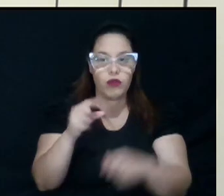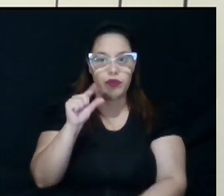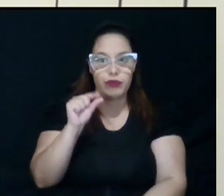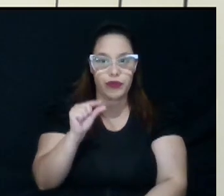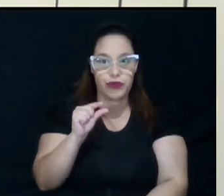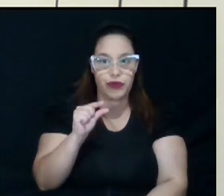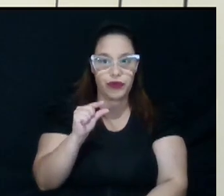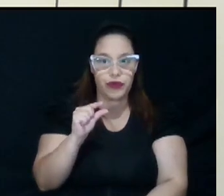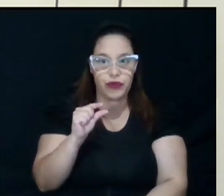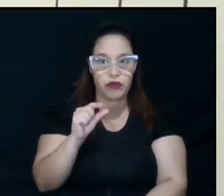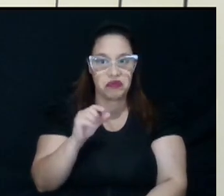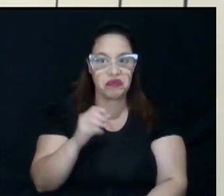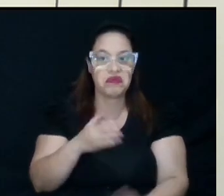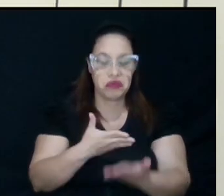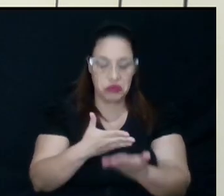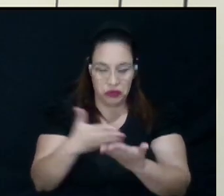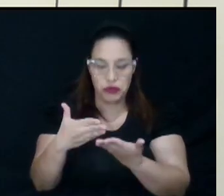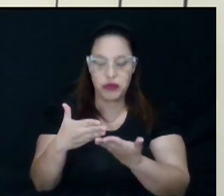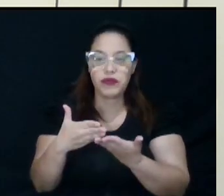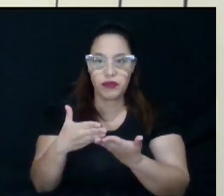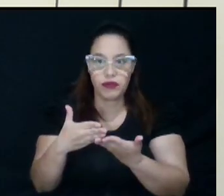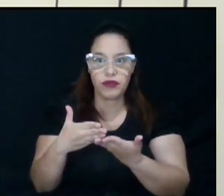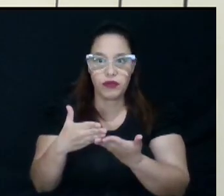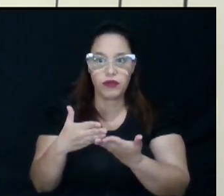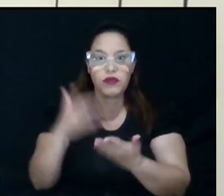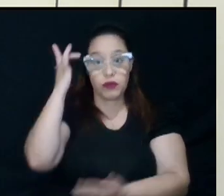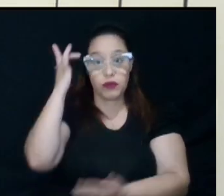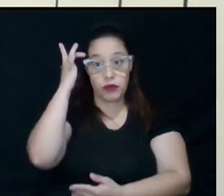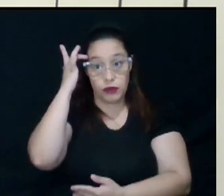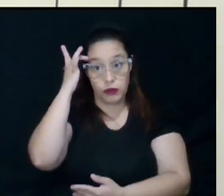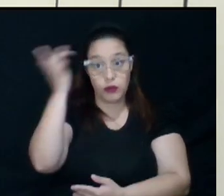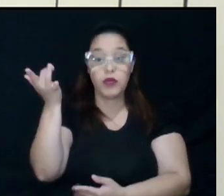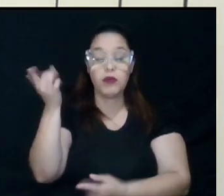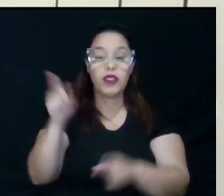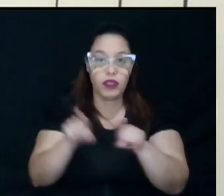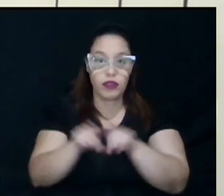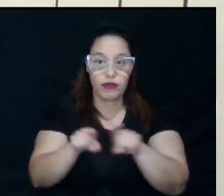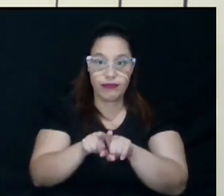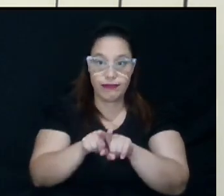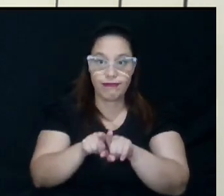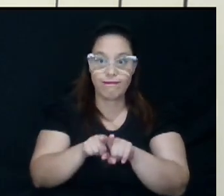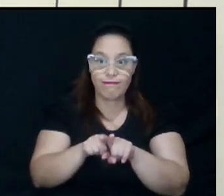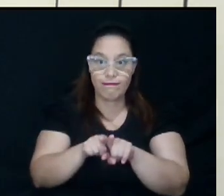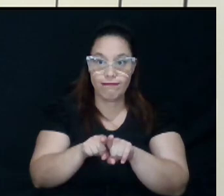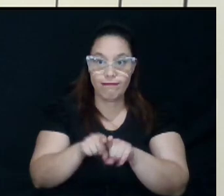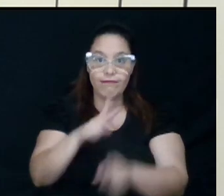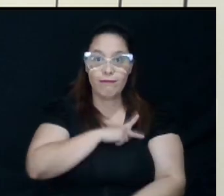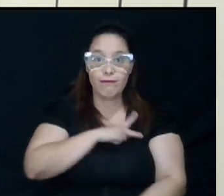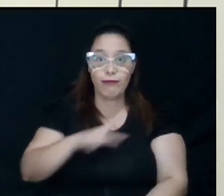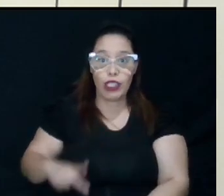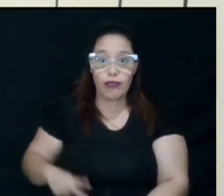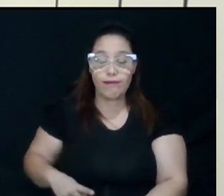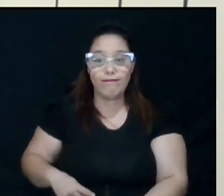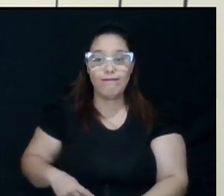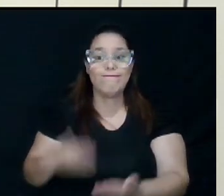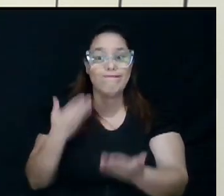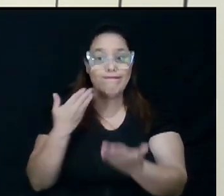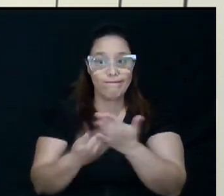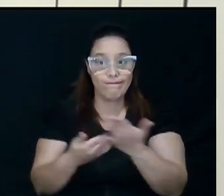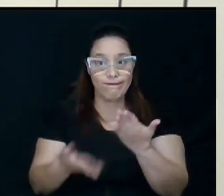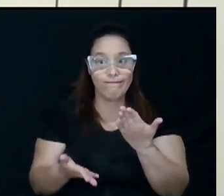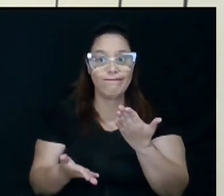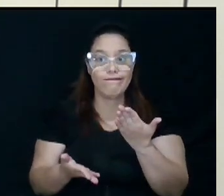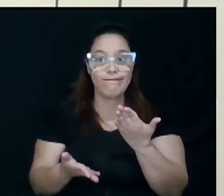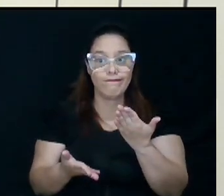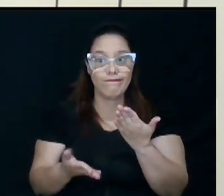segue hoje e amanhã, e a Ponte pode ainda perder posições, mas é uma Ponte que subiu na